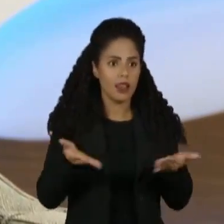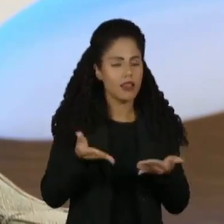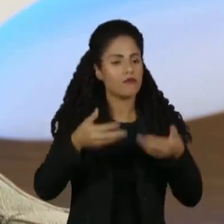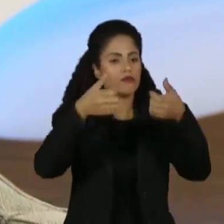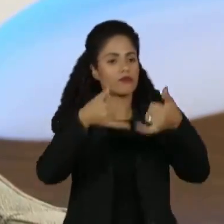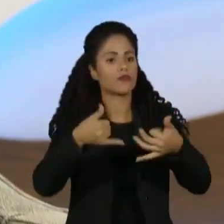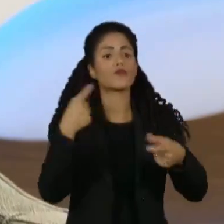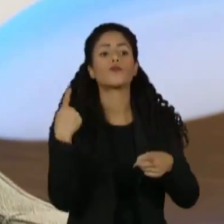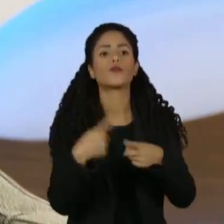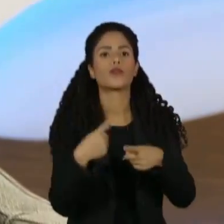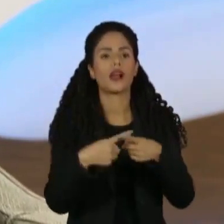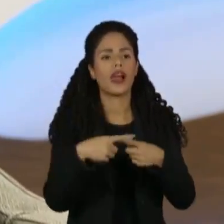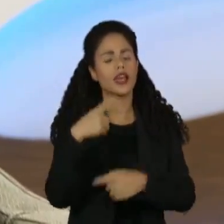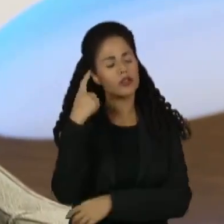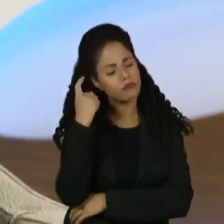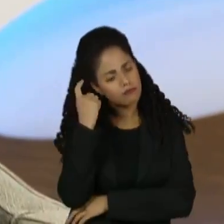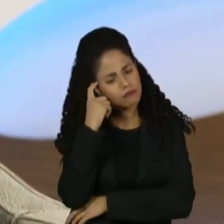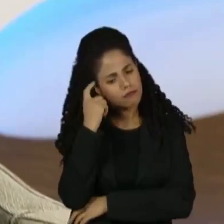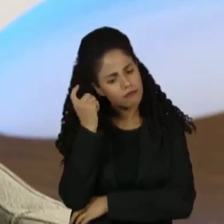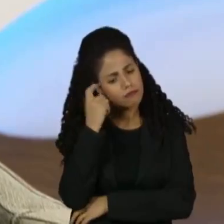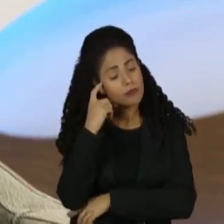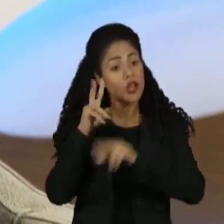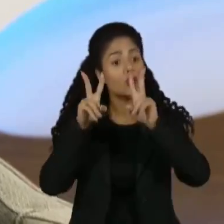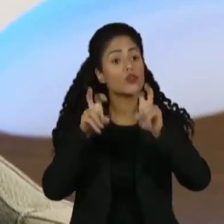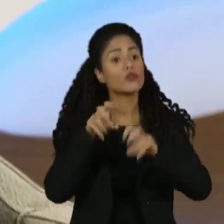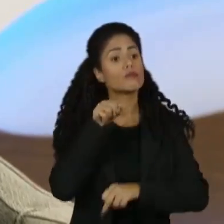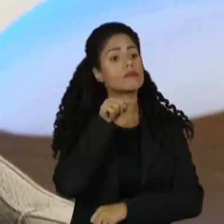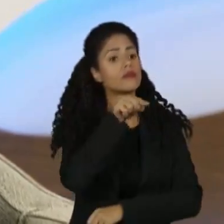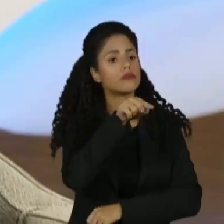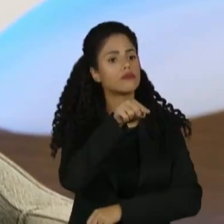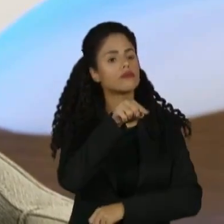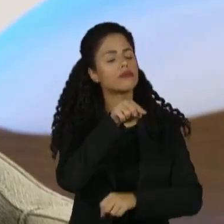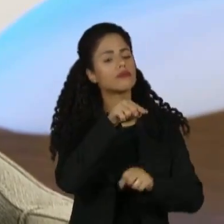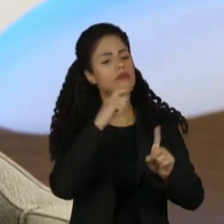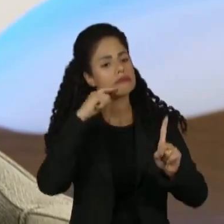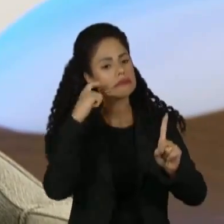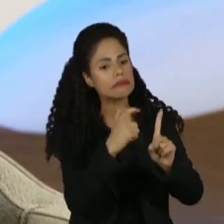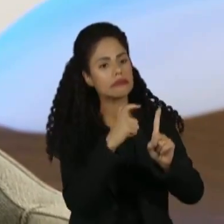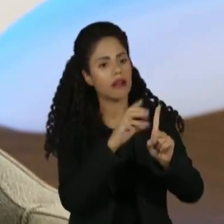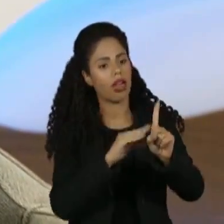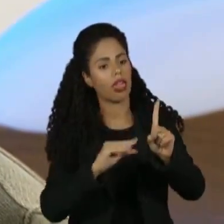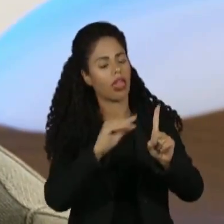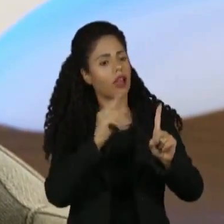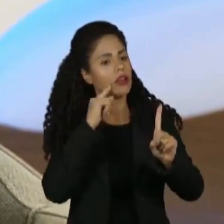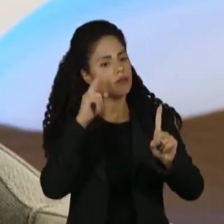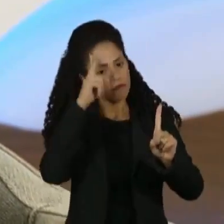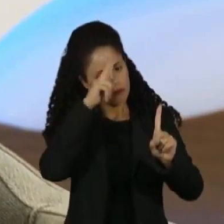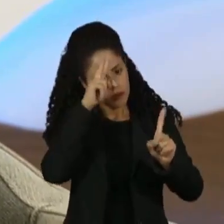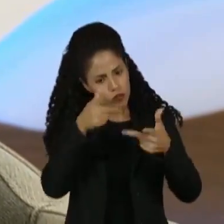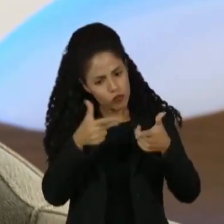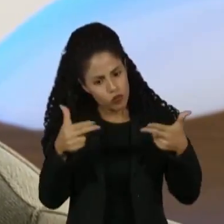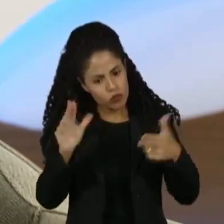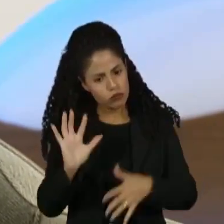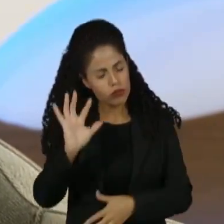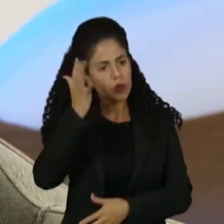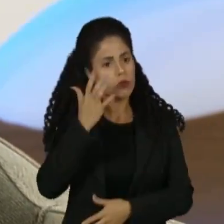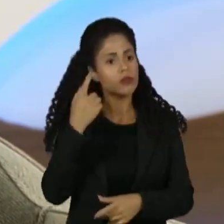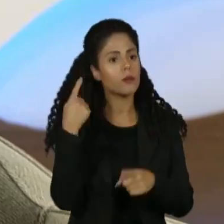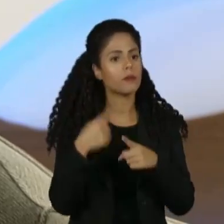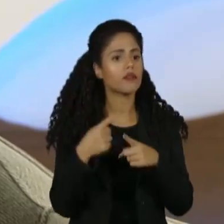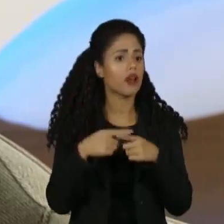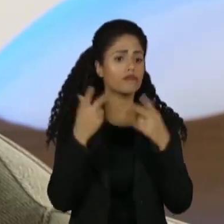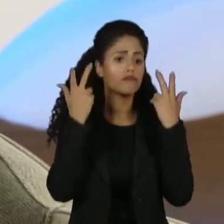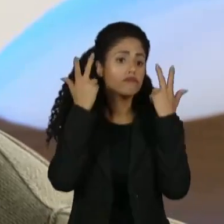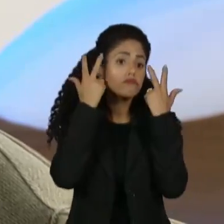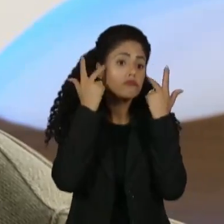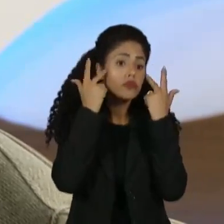isso hoje porque parei para pensar nesse assunto e refletir sobre situações e lembrar de coisas, porque era tão natural